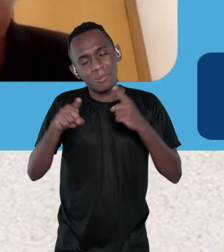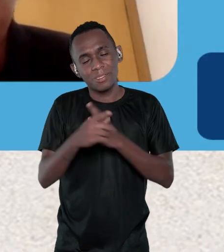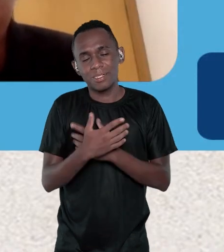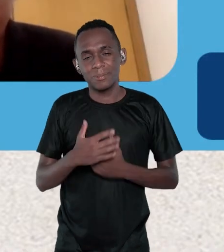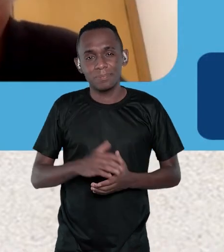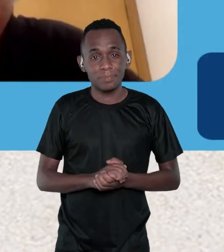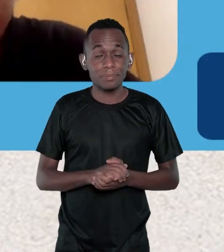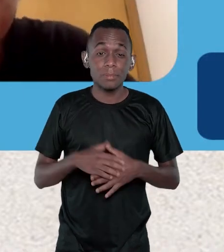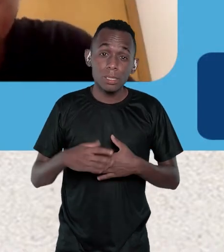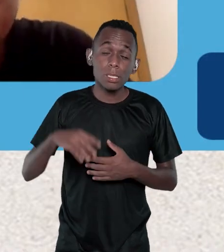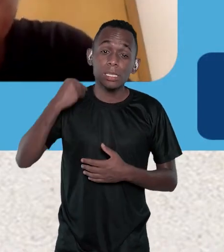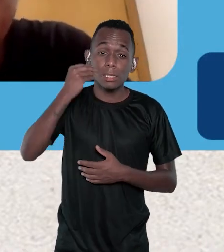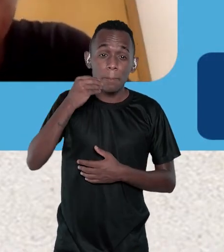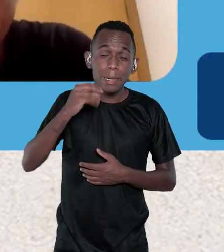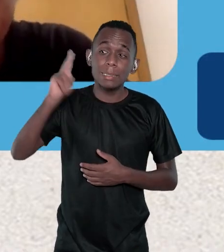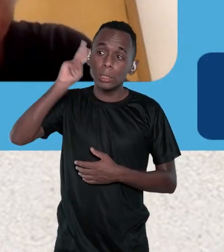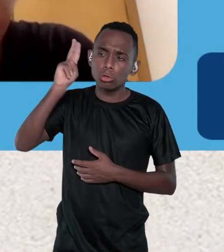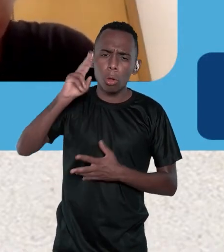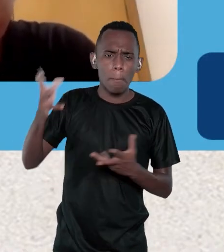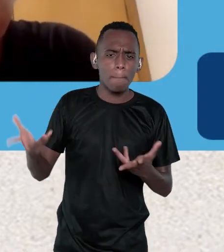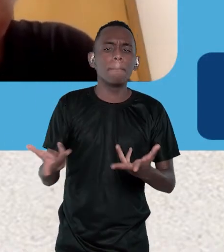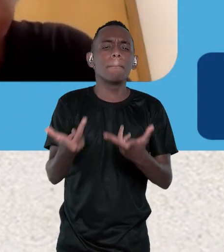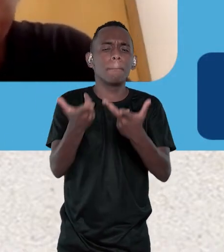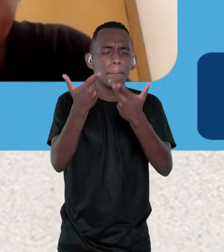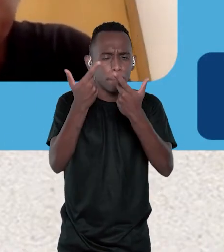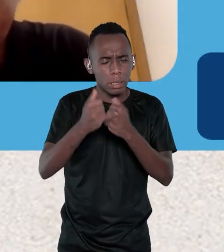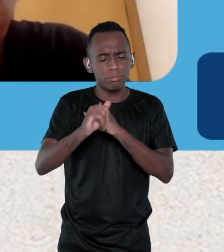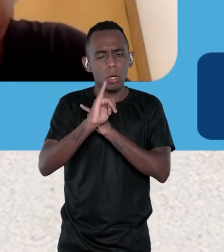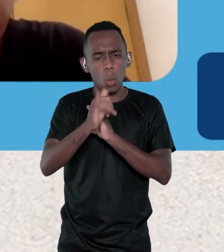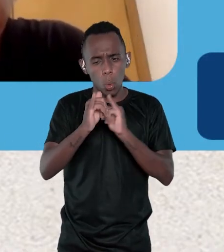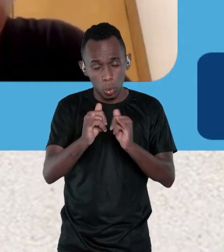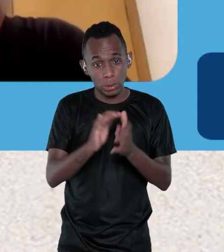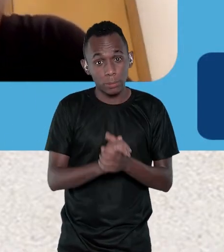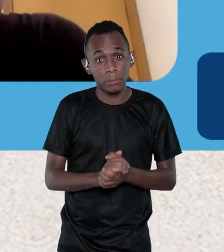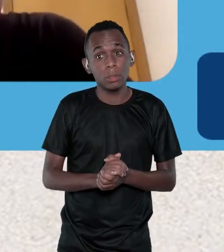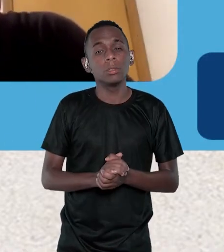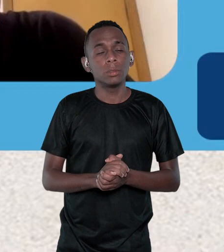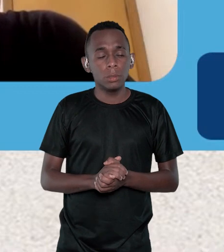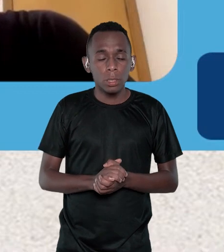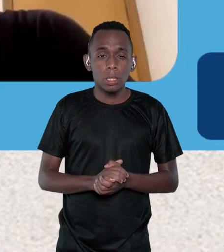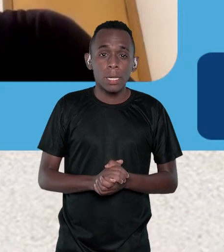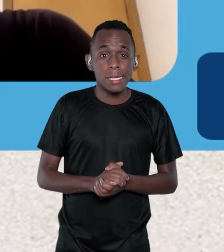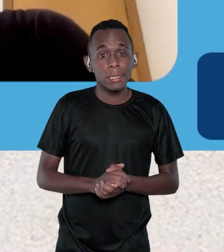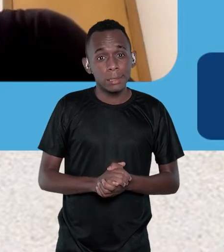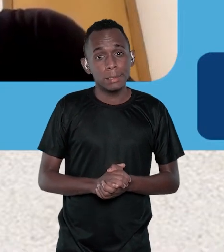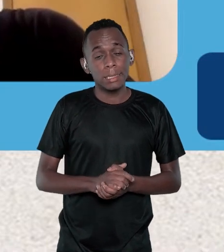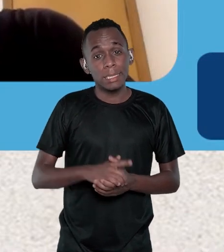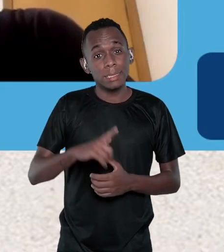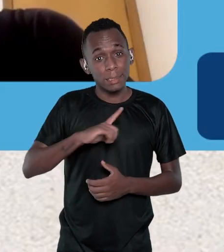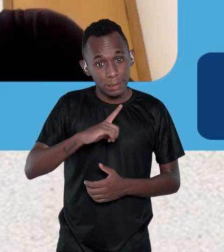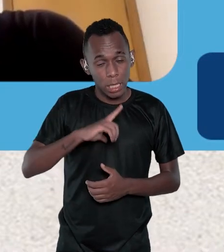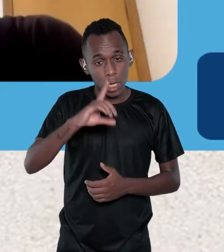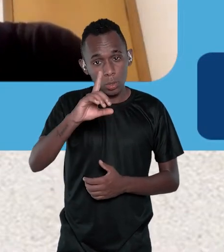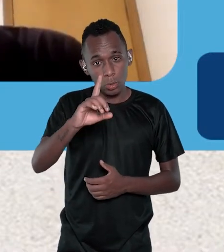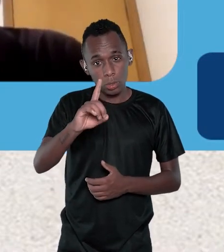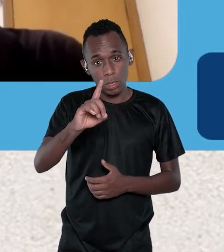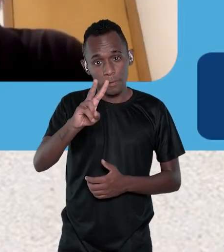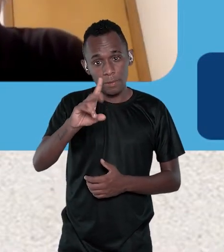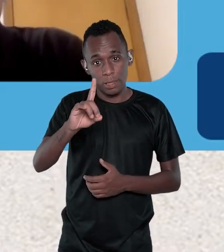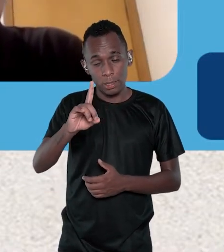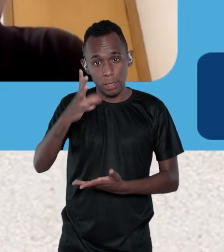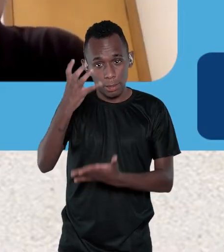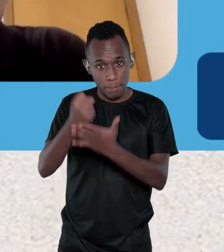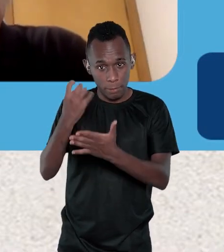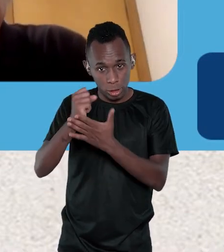né? Isso. Essas histórias maravilhosas que o Murilo está contando aqui para a gente